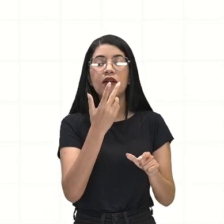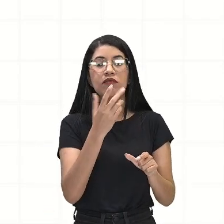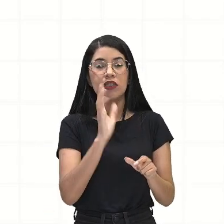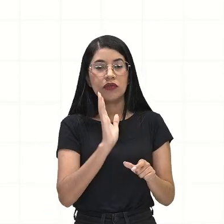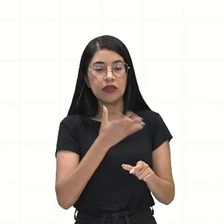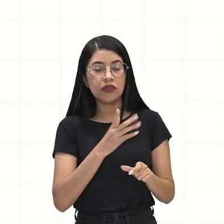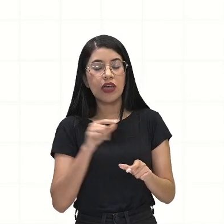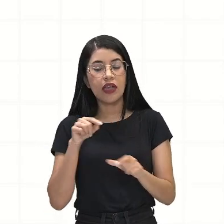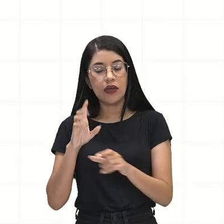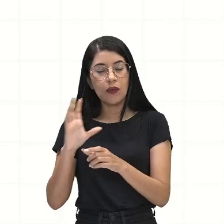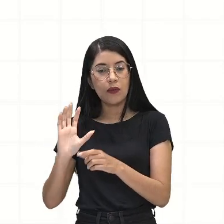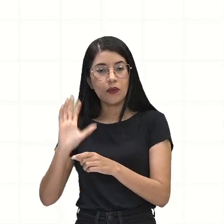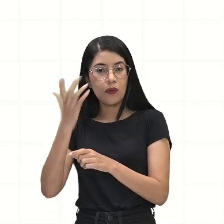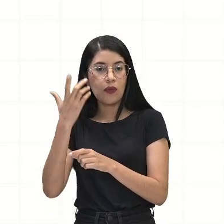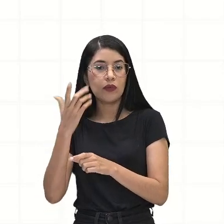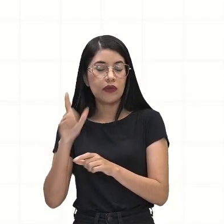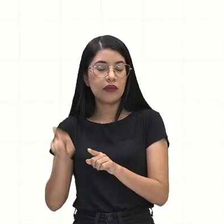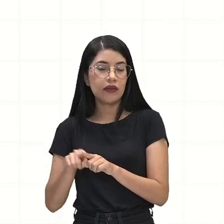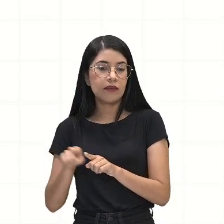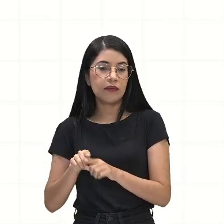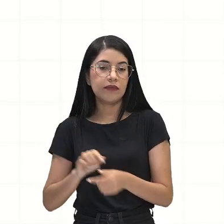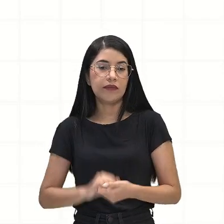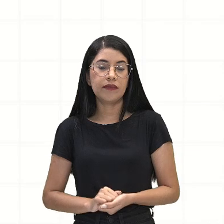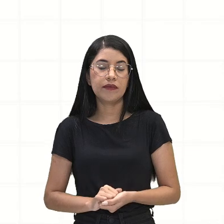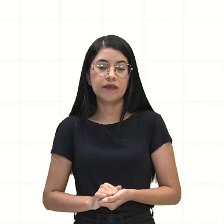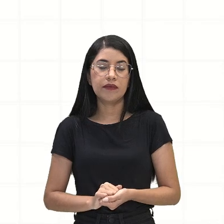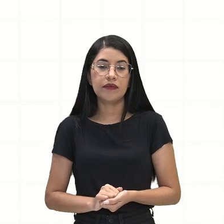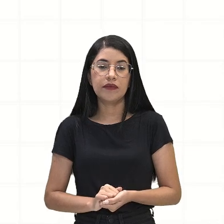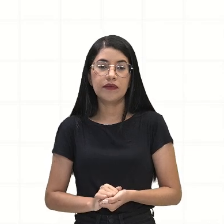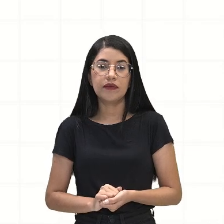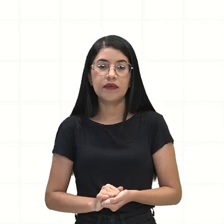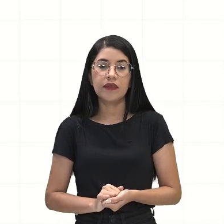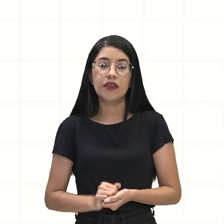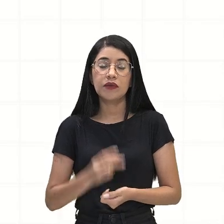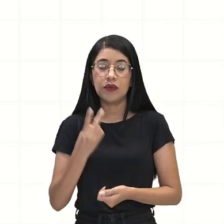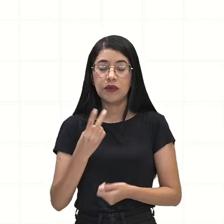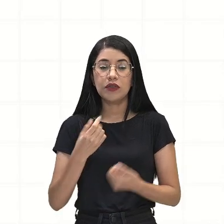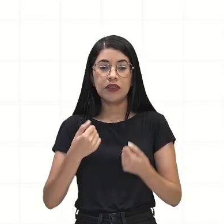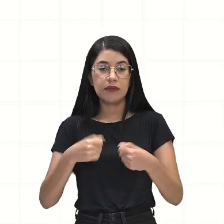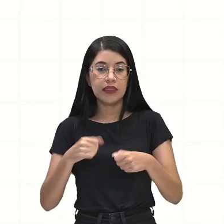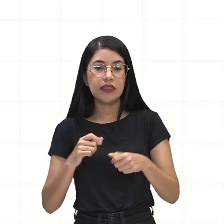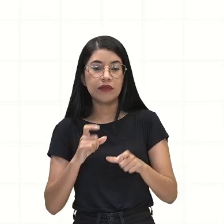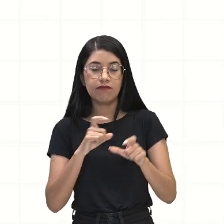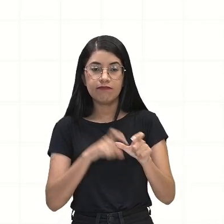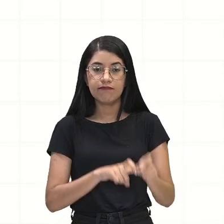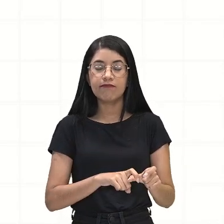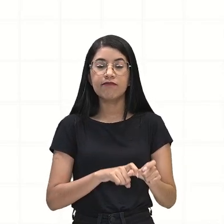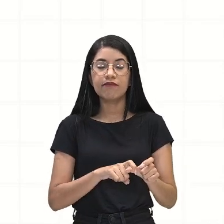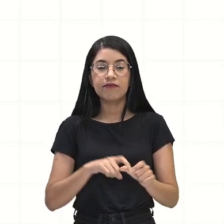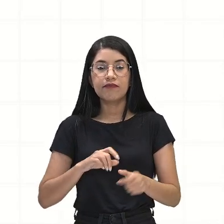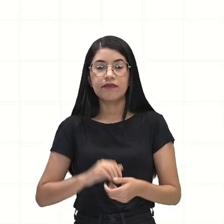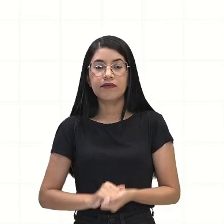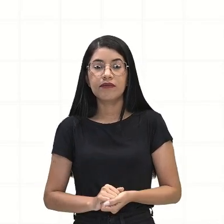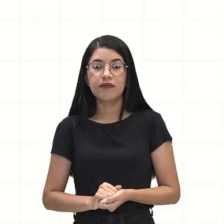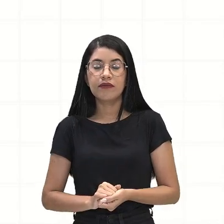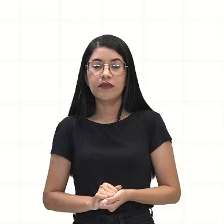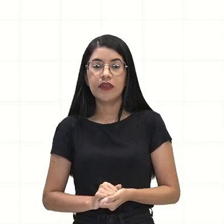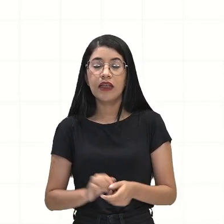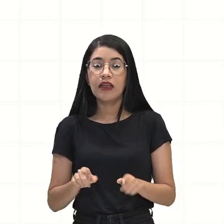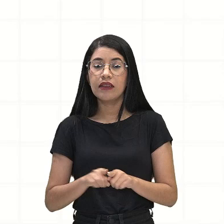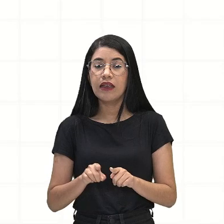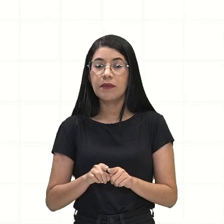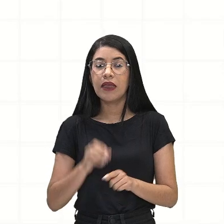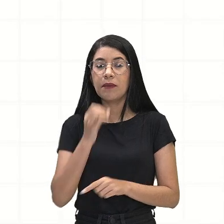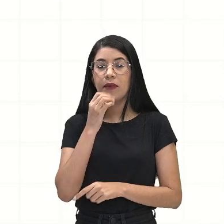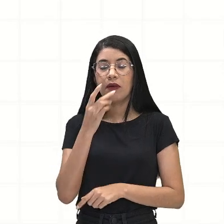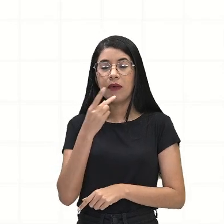aqui acontecer, dependeu aqui do primeiro. Então, são dois eventos dependentes. Aí, esses eventos também são chamados de